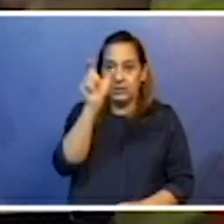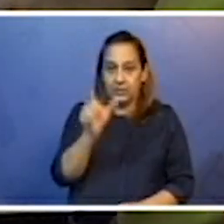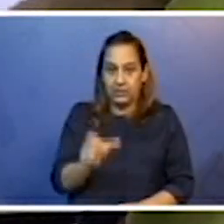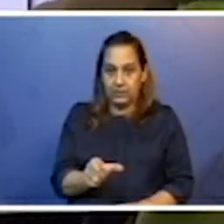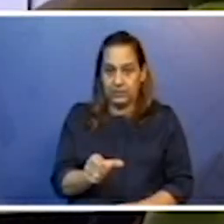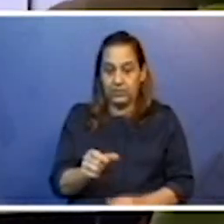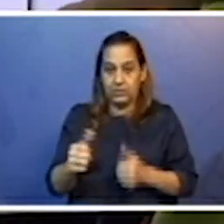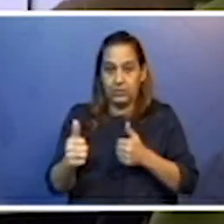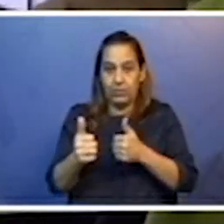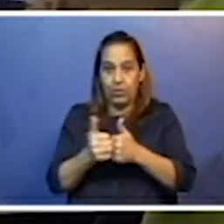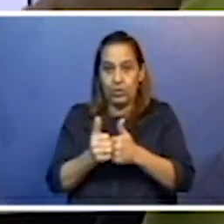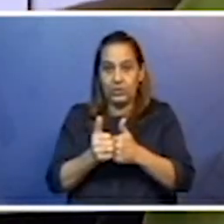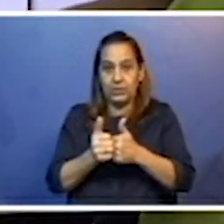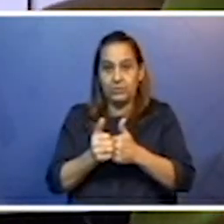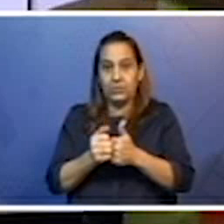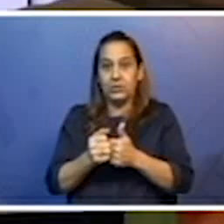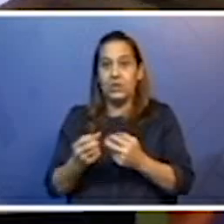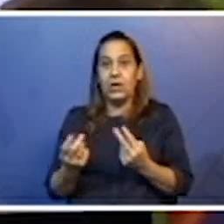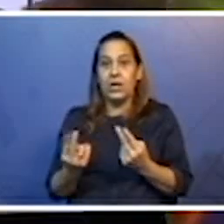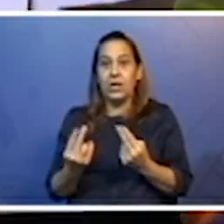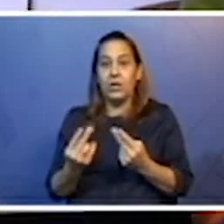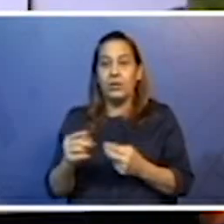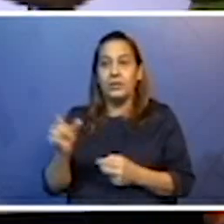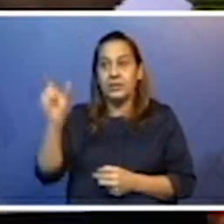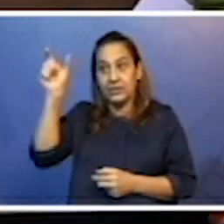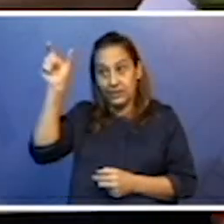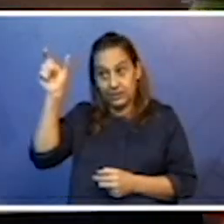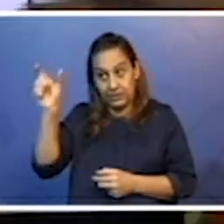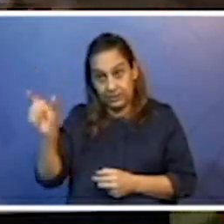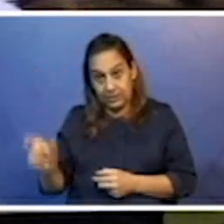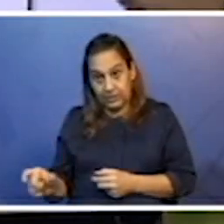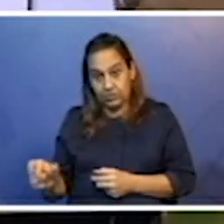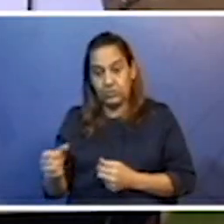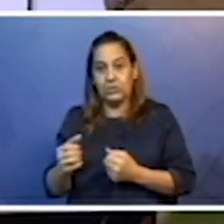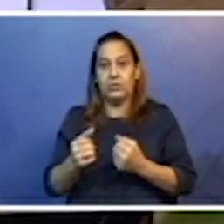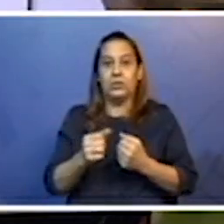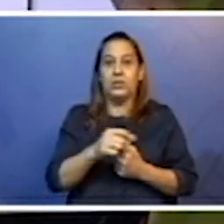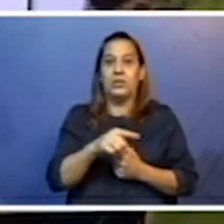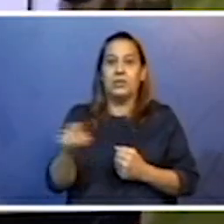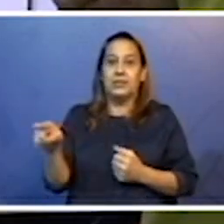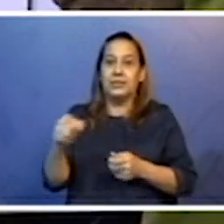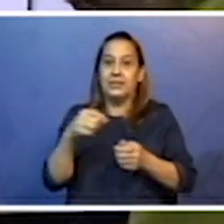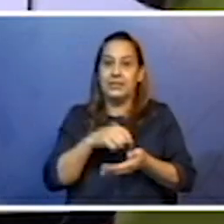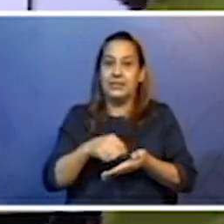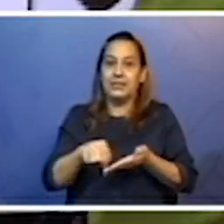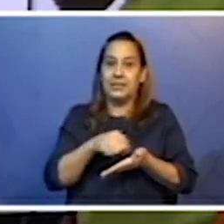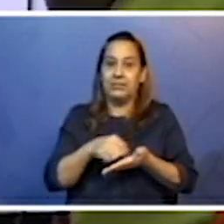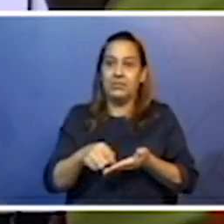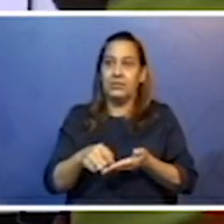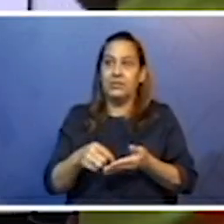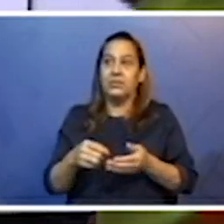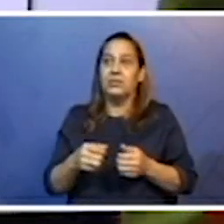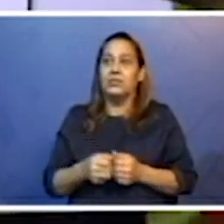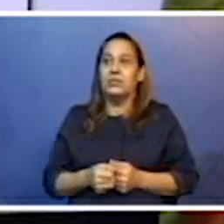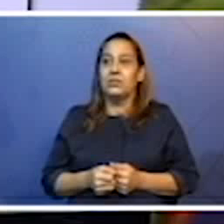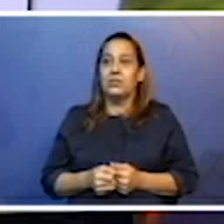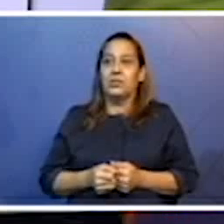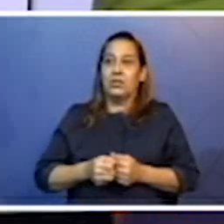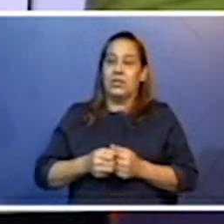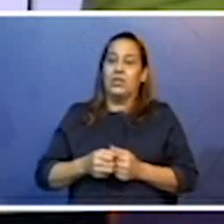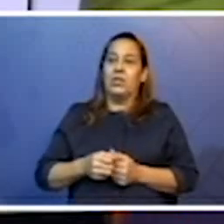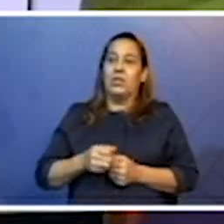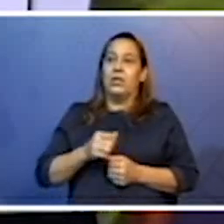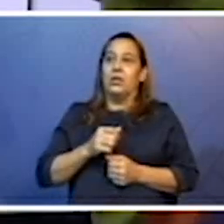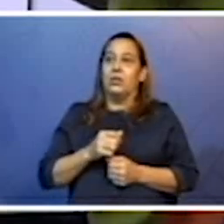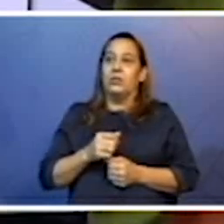estão próximos ou iguais aos números desta coluna. Porque se estiverem próximos, se aqui, por